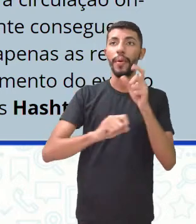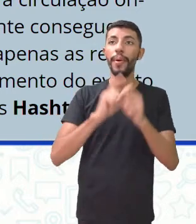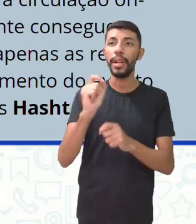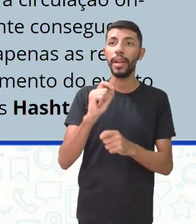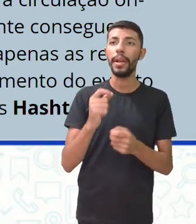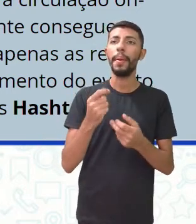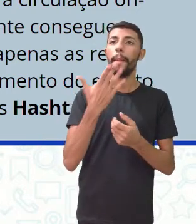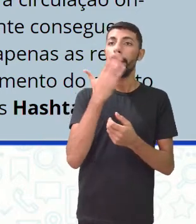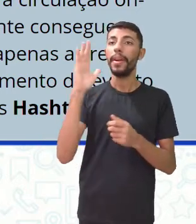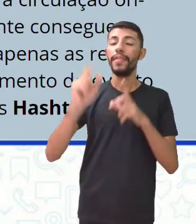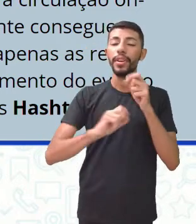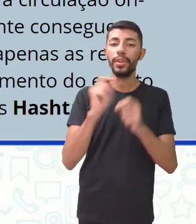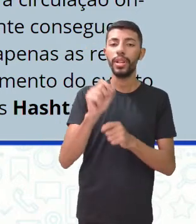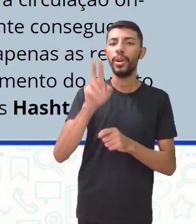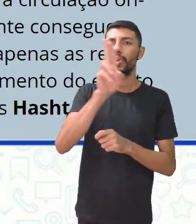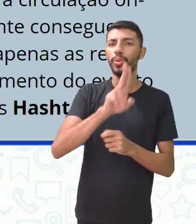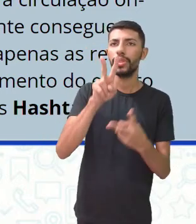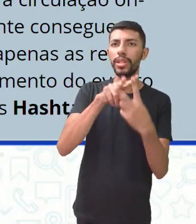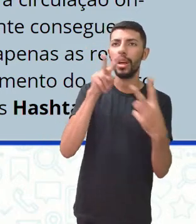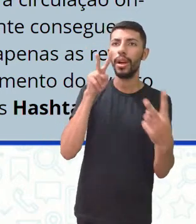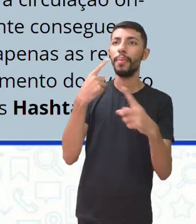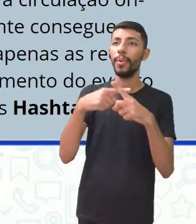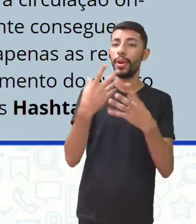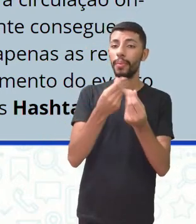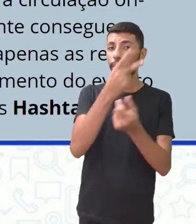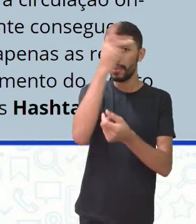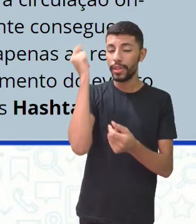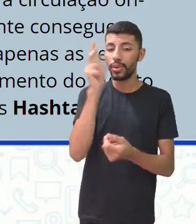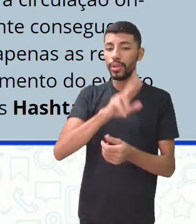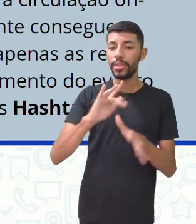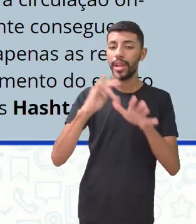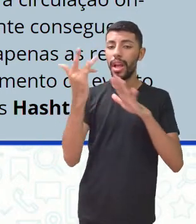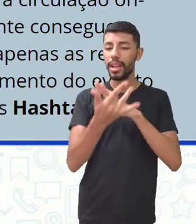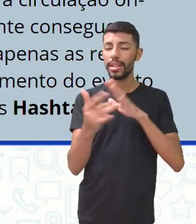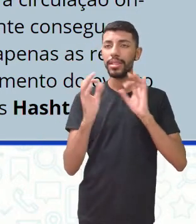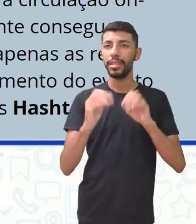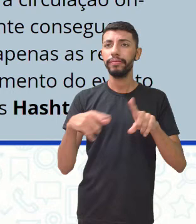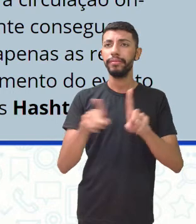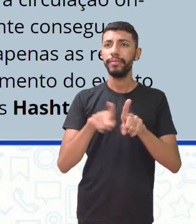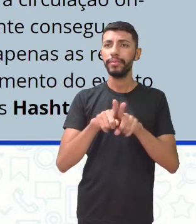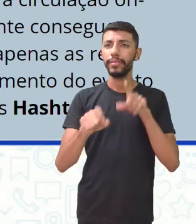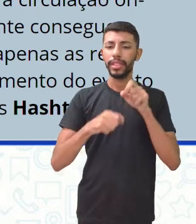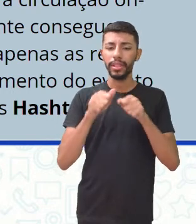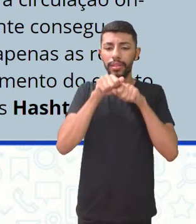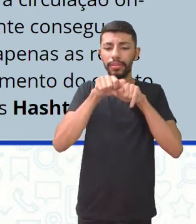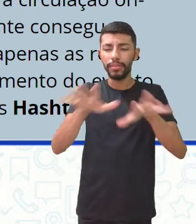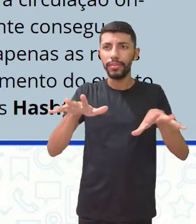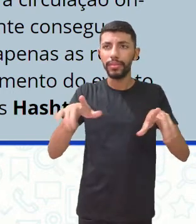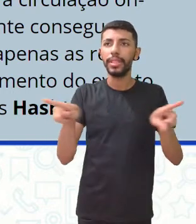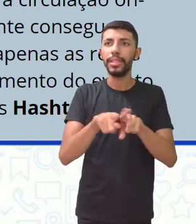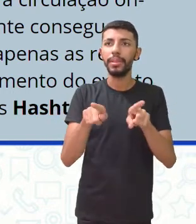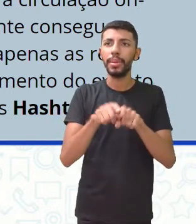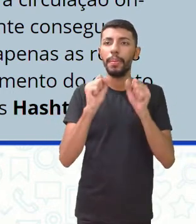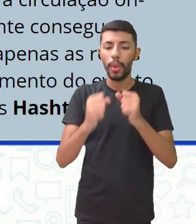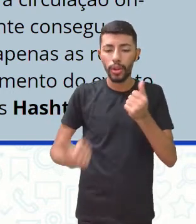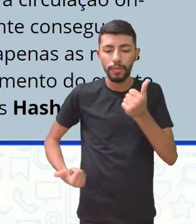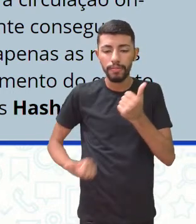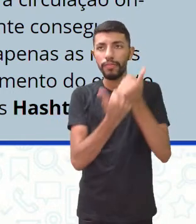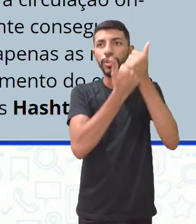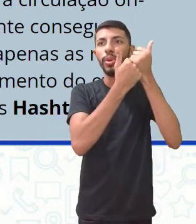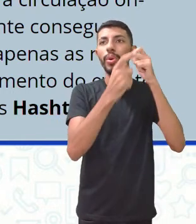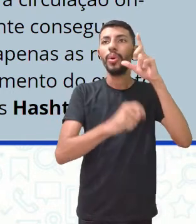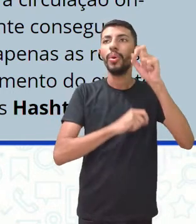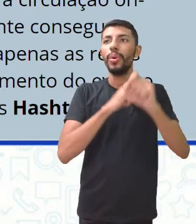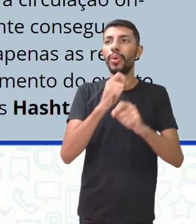produto utilizando apenas as redes sociais. Além disso, o compartilhamento do evento pode ser impulsionado pelas benditas,